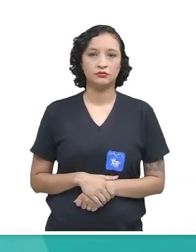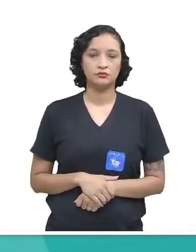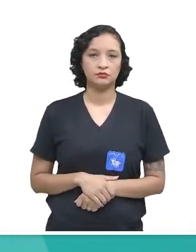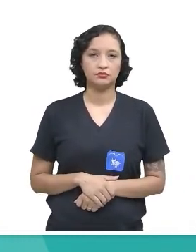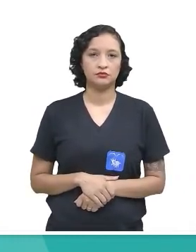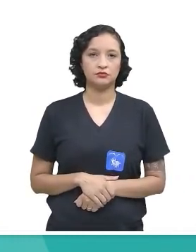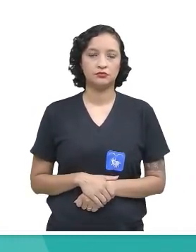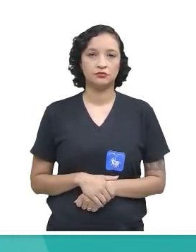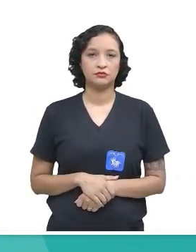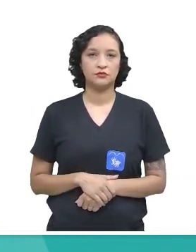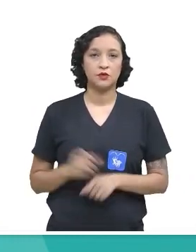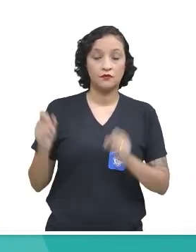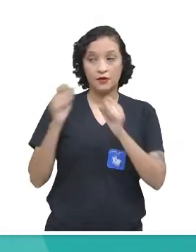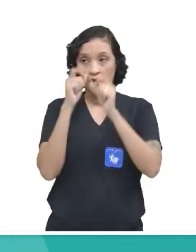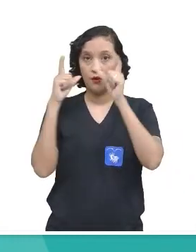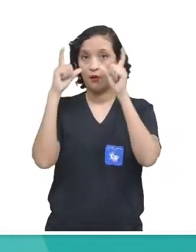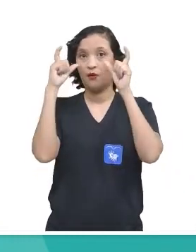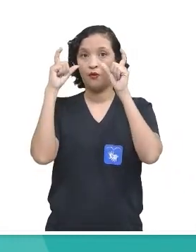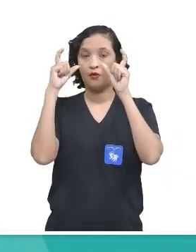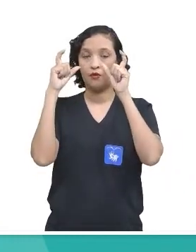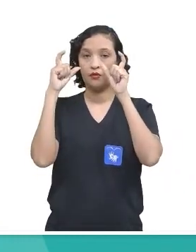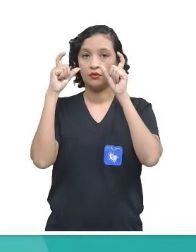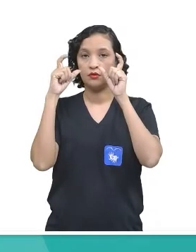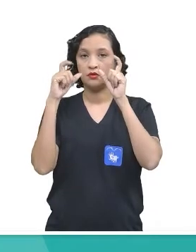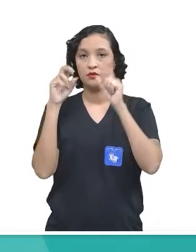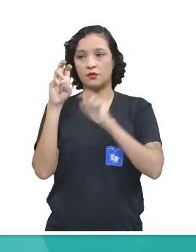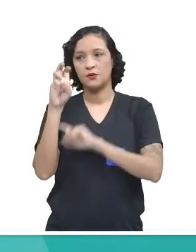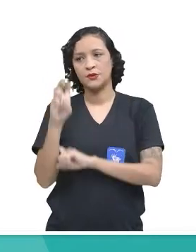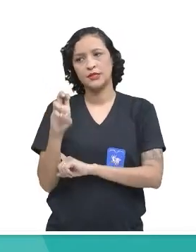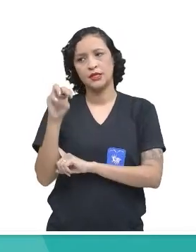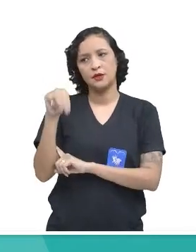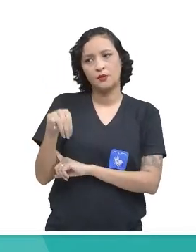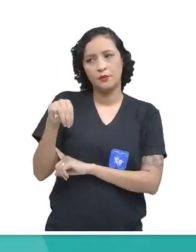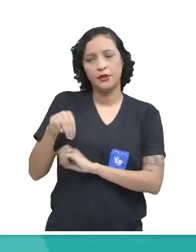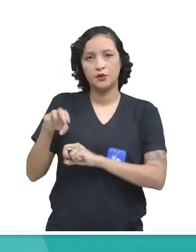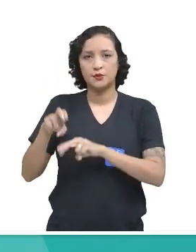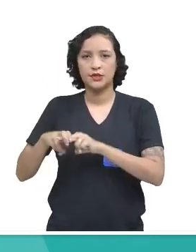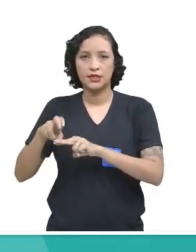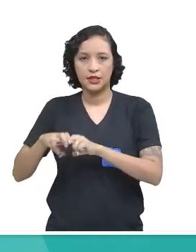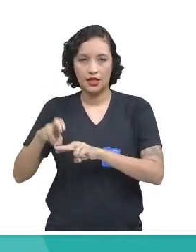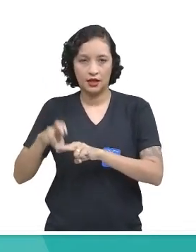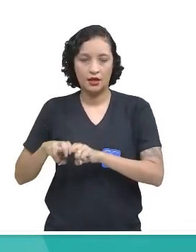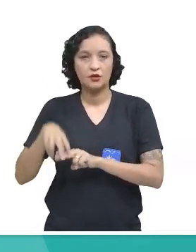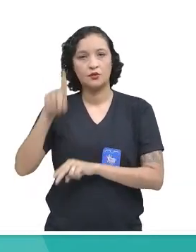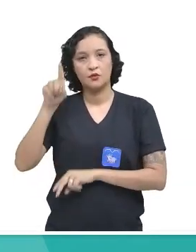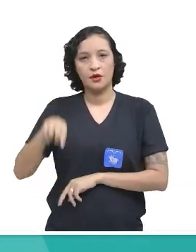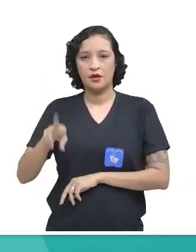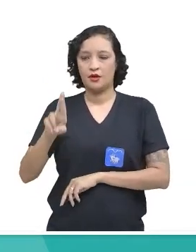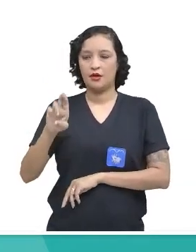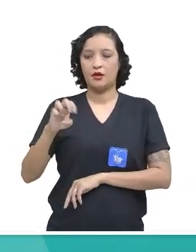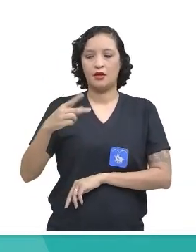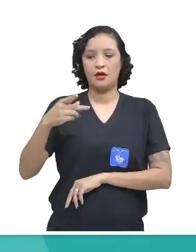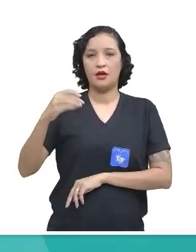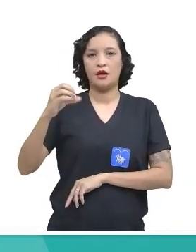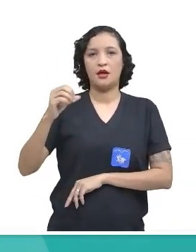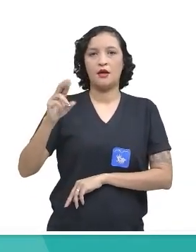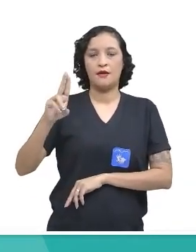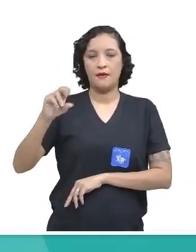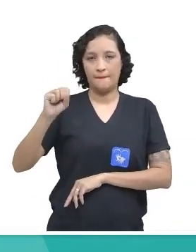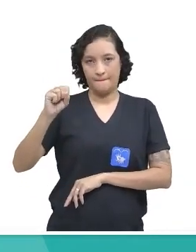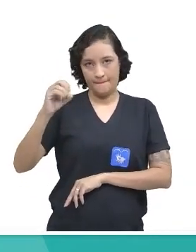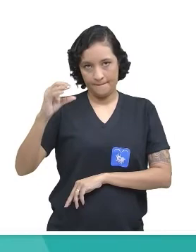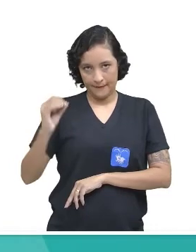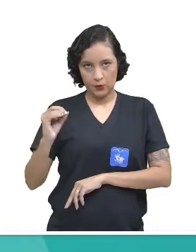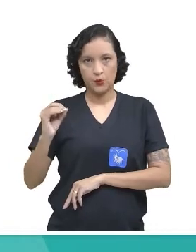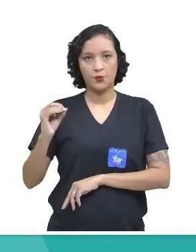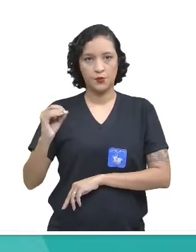você acorda, ou então 5 minutos você tem que estar sentado, quietinho, aí sim é considerada a